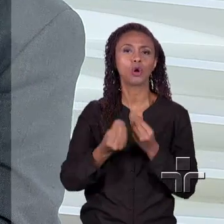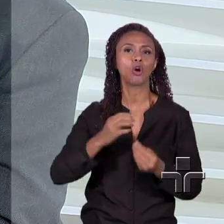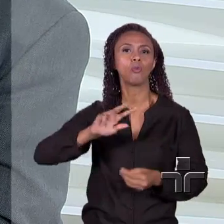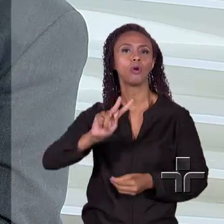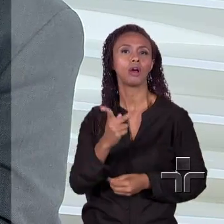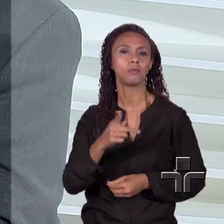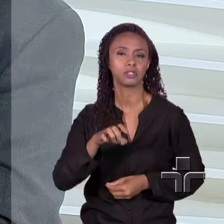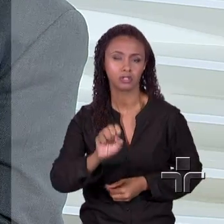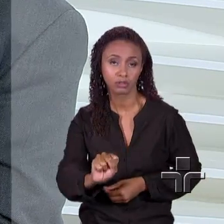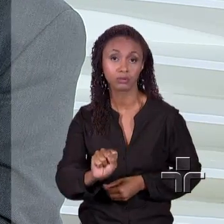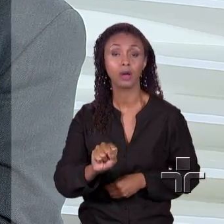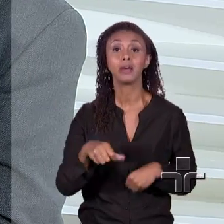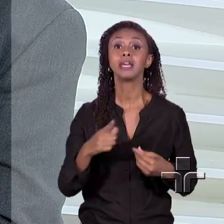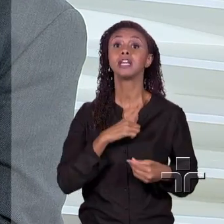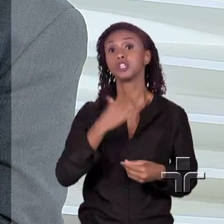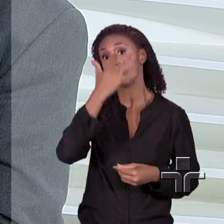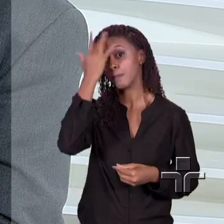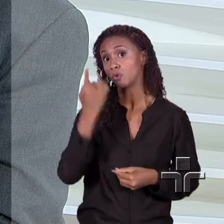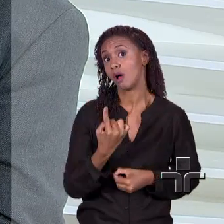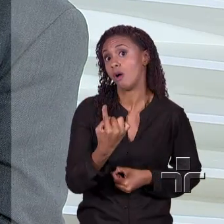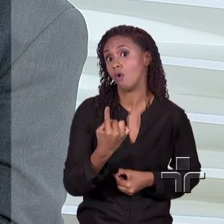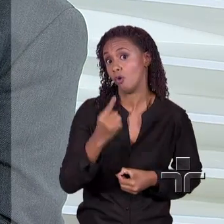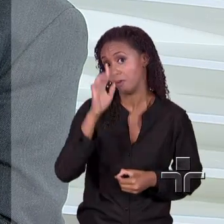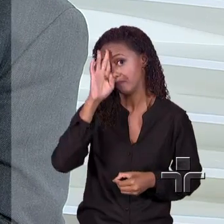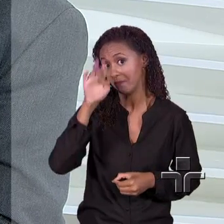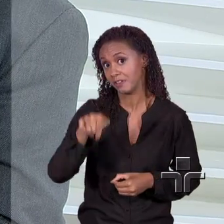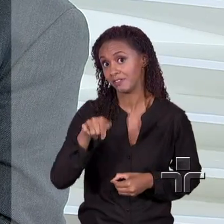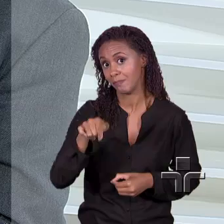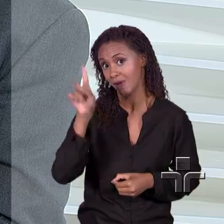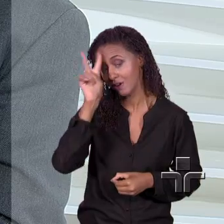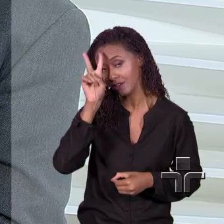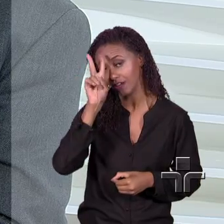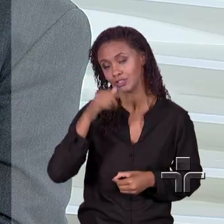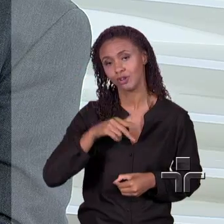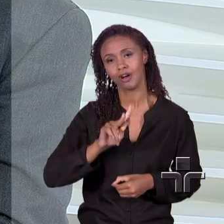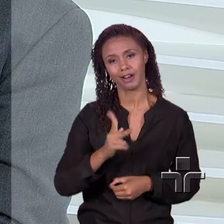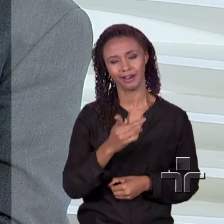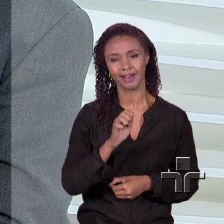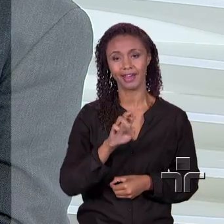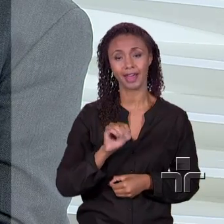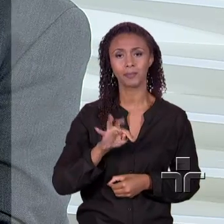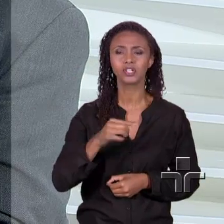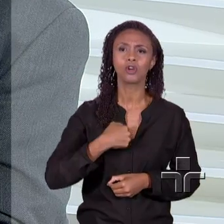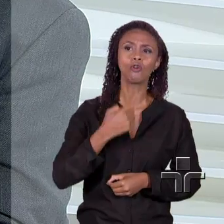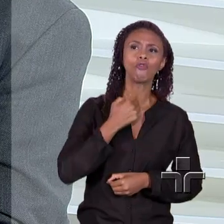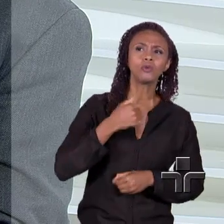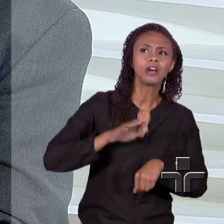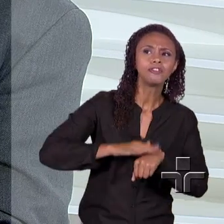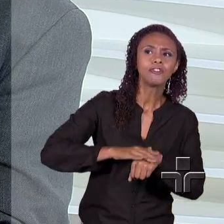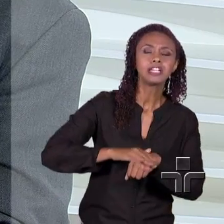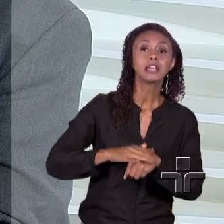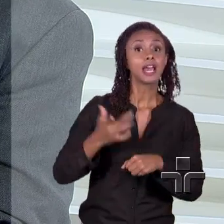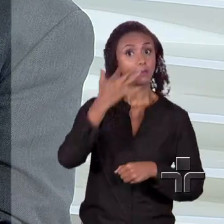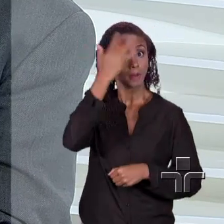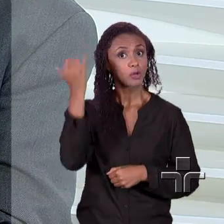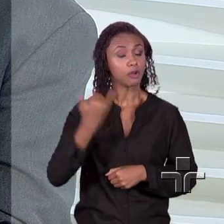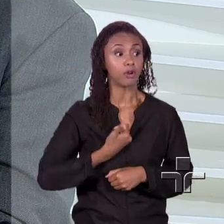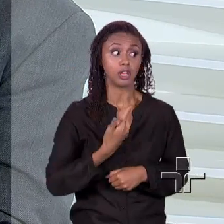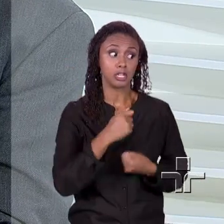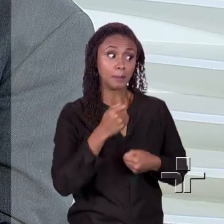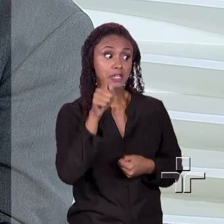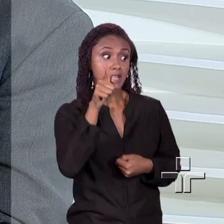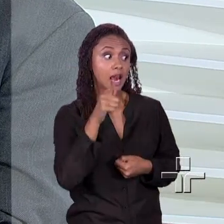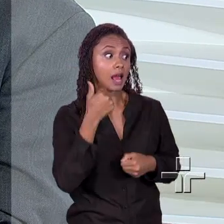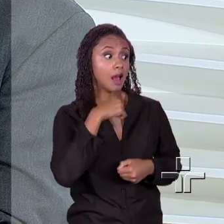dessa história era Herbert Daniel. Queria sempre fazer alguma coisa sobre ele e um dia alguém me falou: você tem que falar com a mãe dele, ela